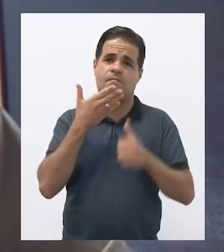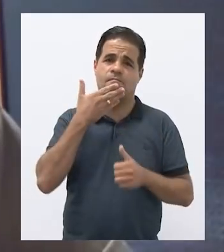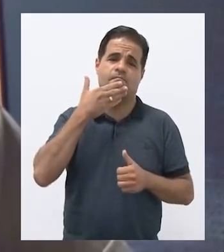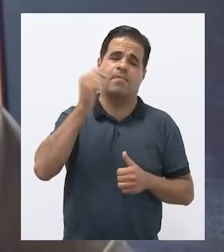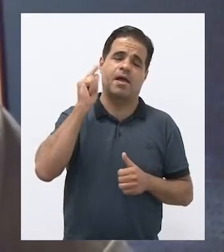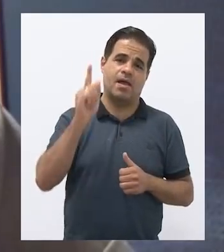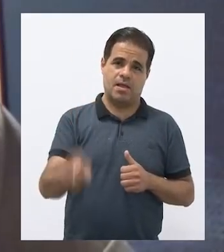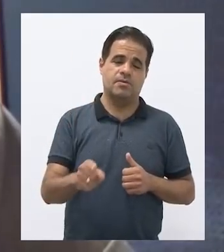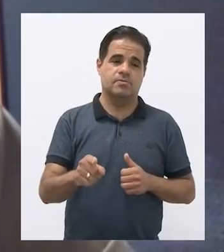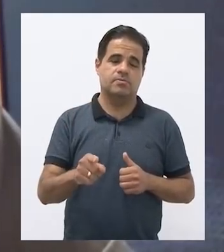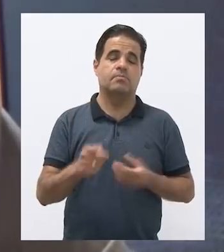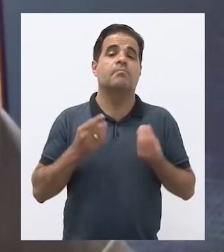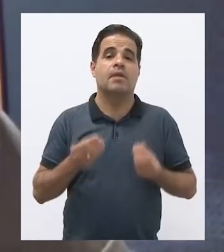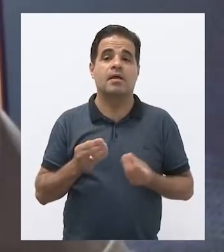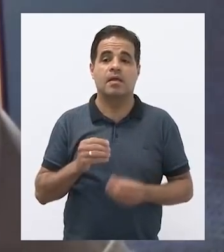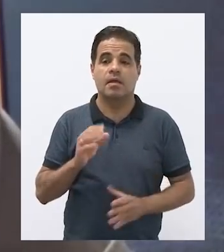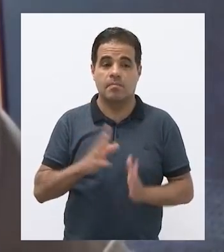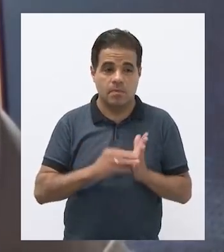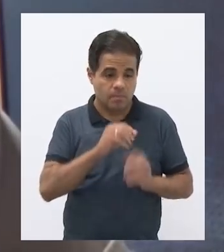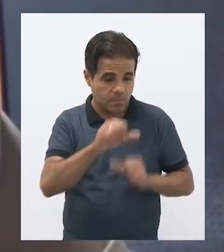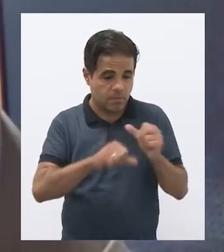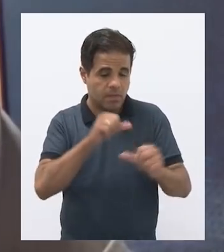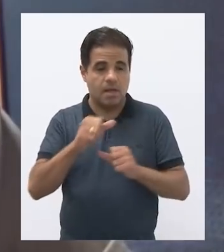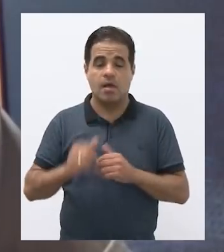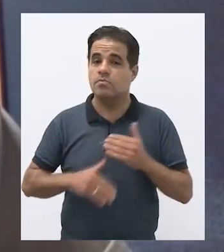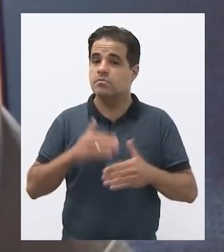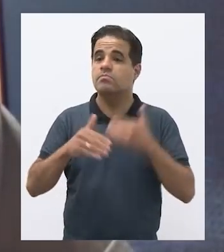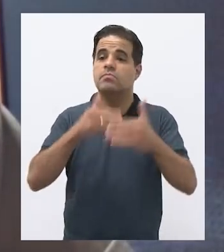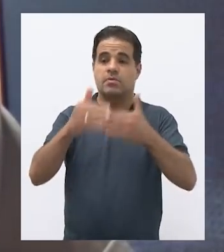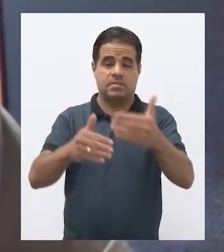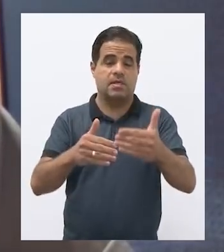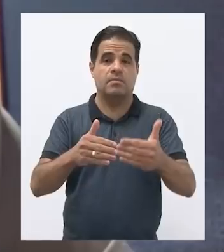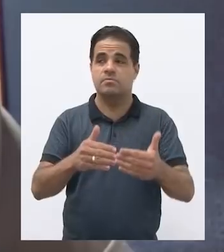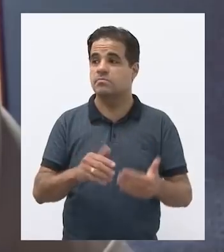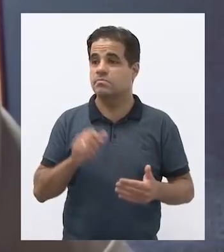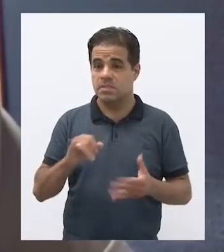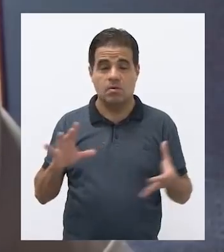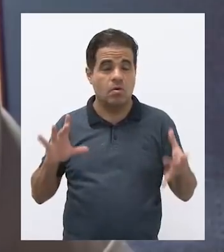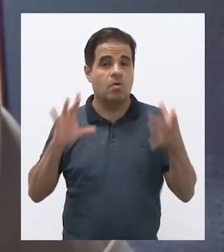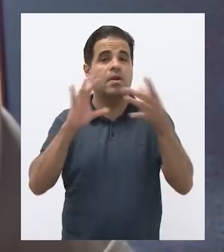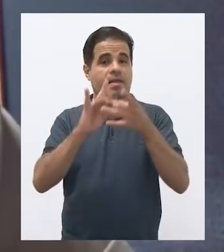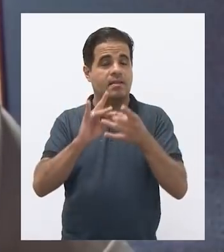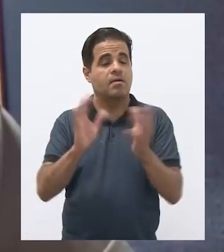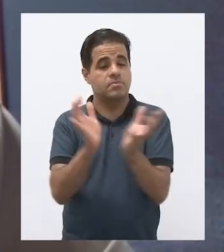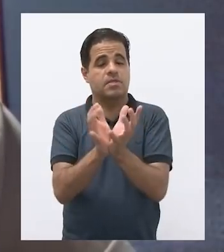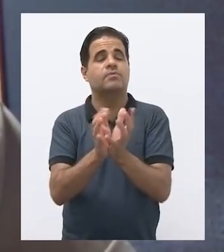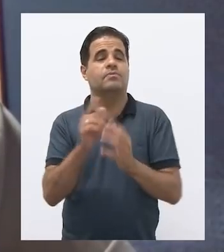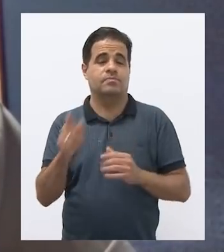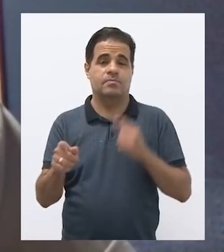fácil para remodelar os processos e se conectar com essa turma.